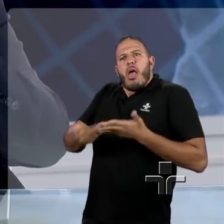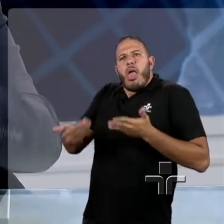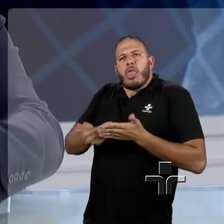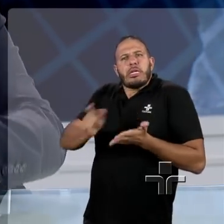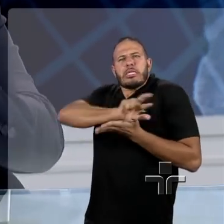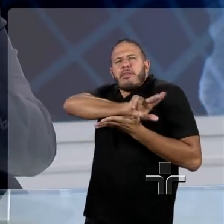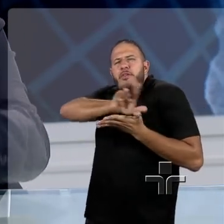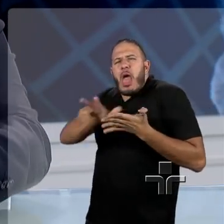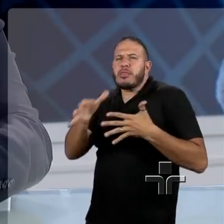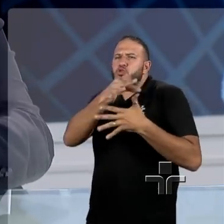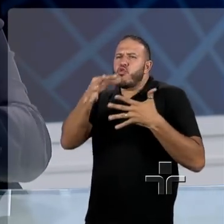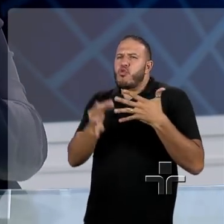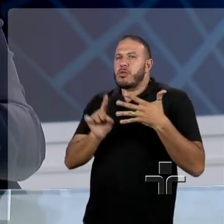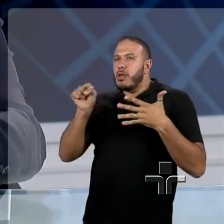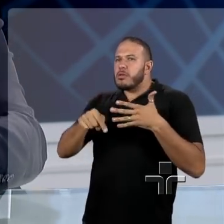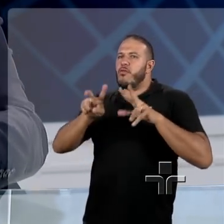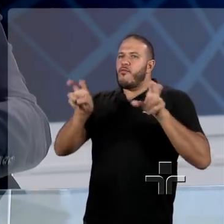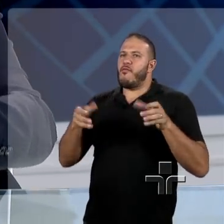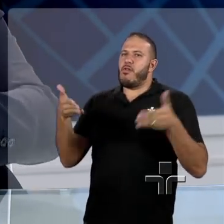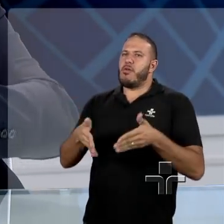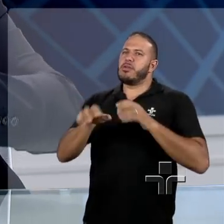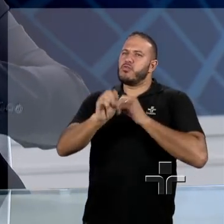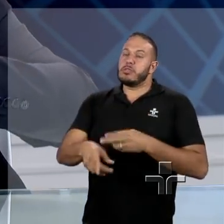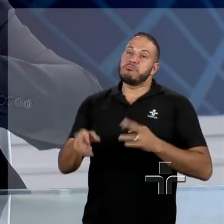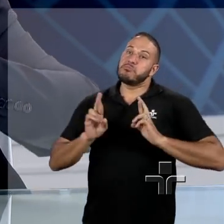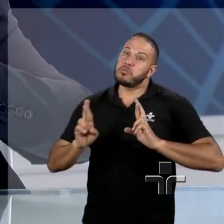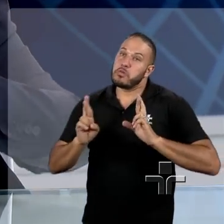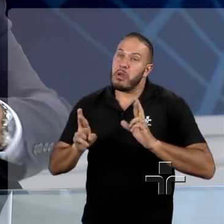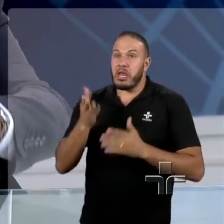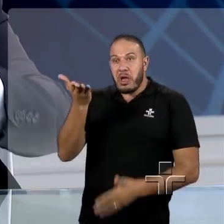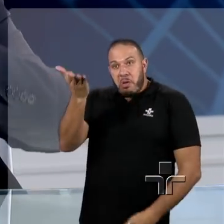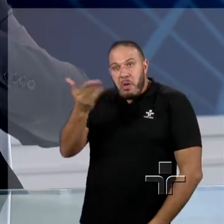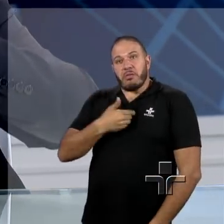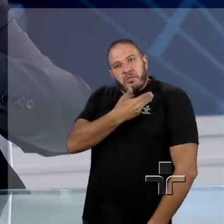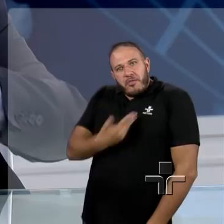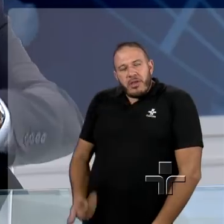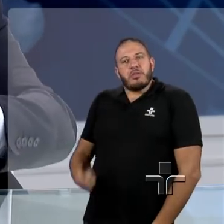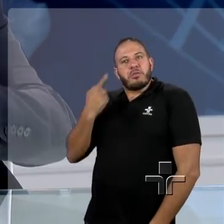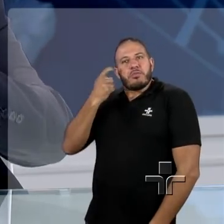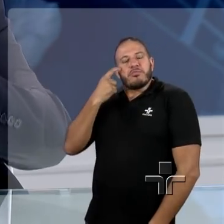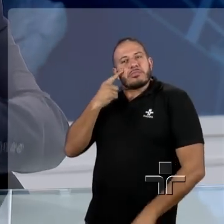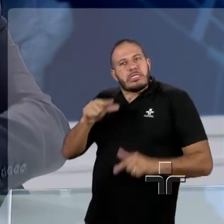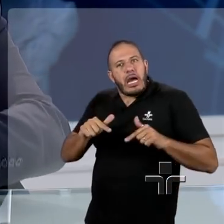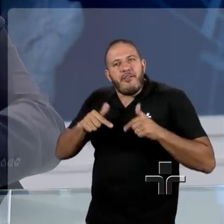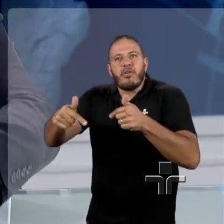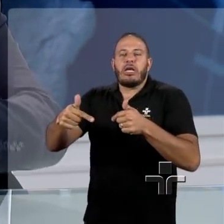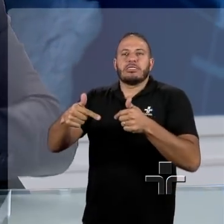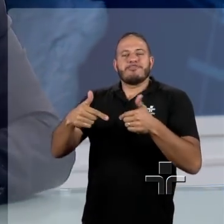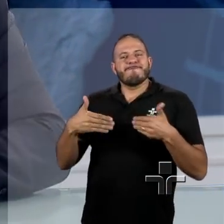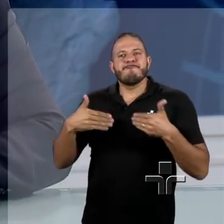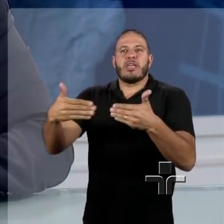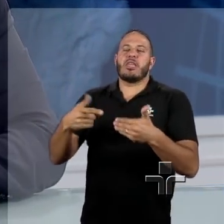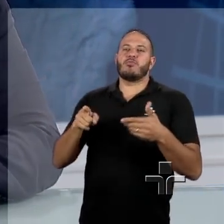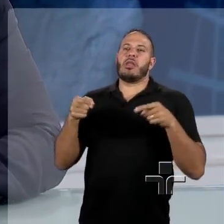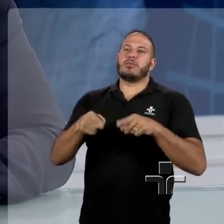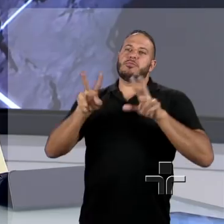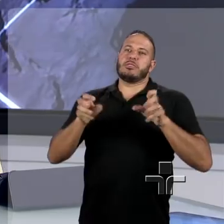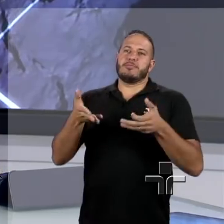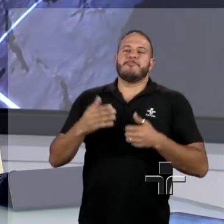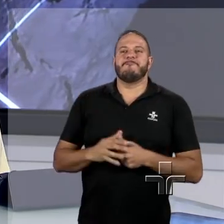aspectos em relação à educação. Tomara que o governador avance, acelere em relação a esta